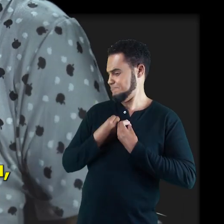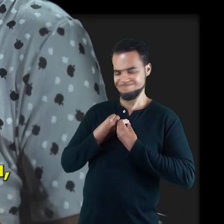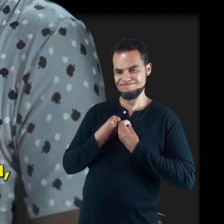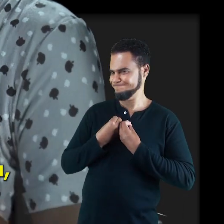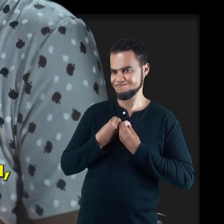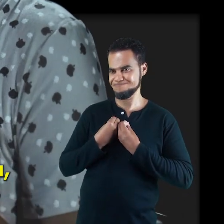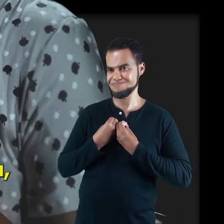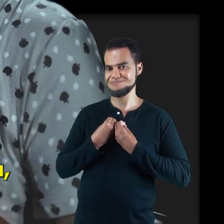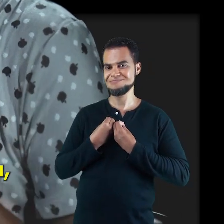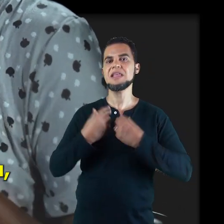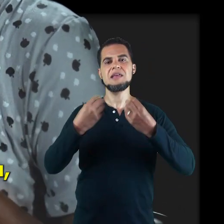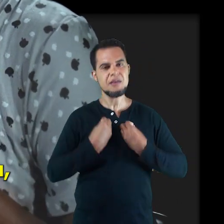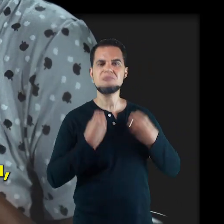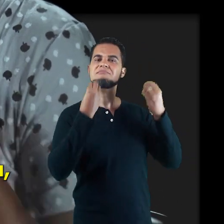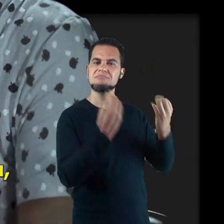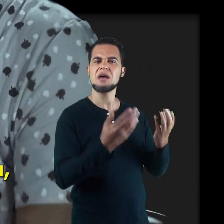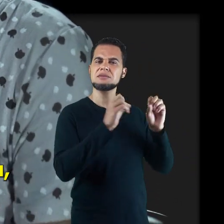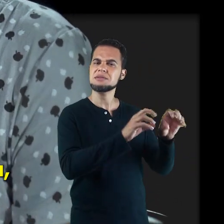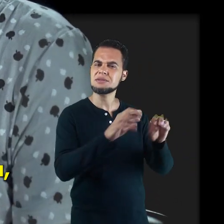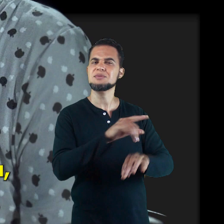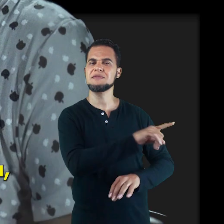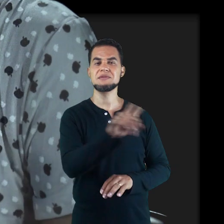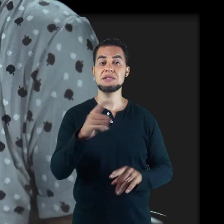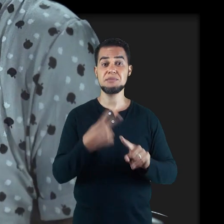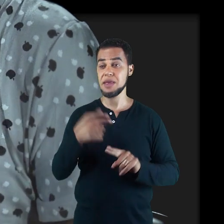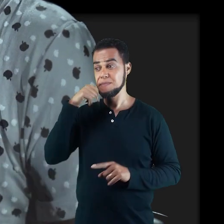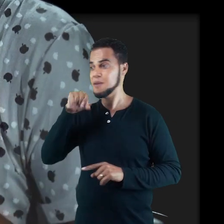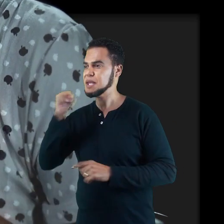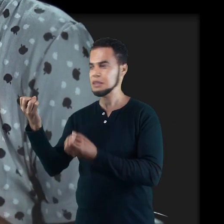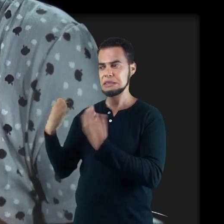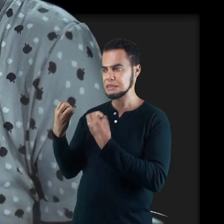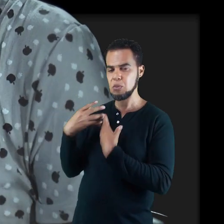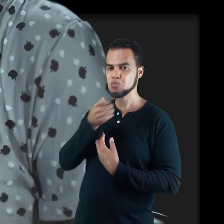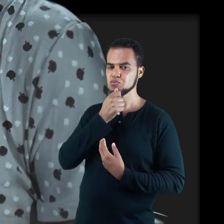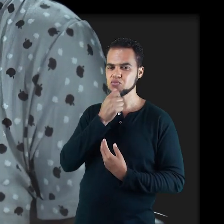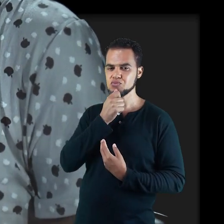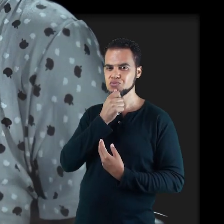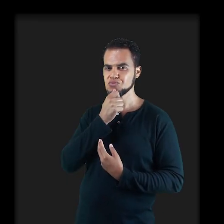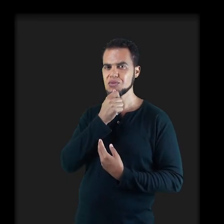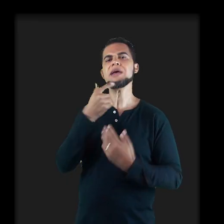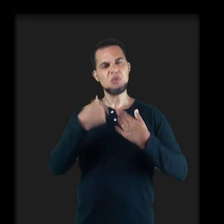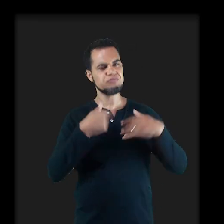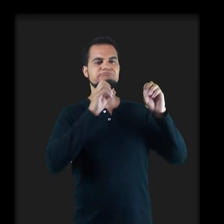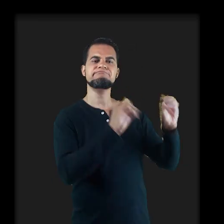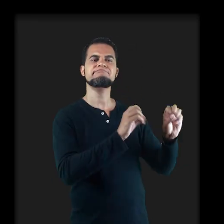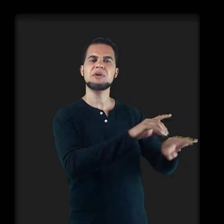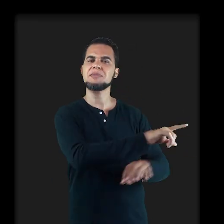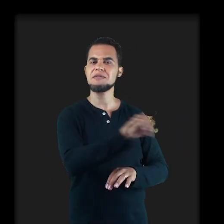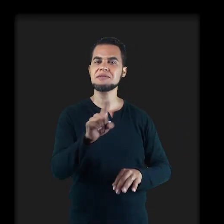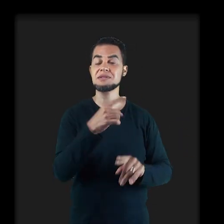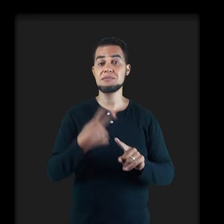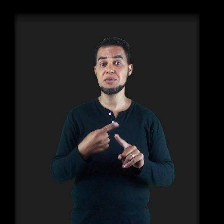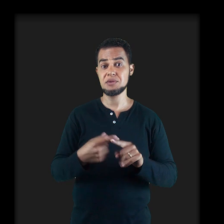né? Aí eu passo isso para vocês. O que eu não aprendi com a minha mãe, eu passo